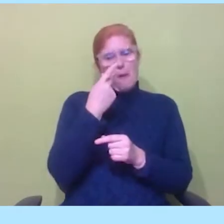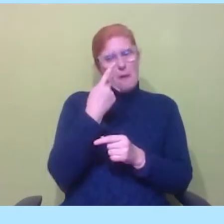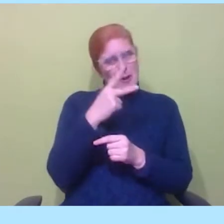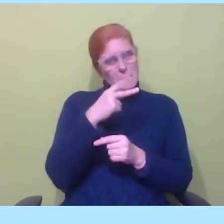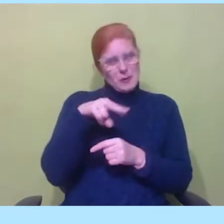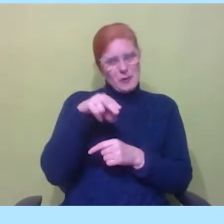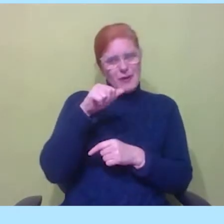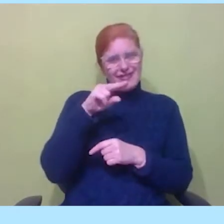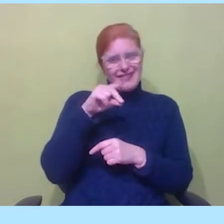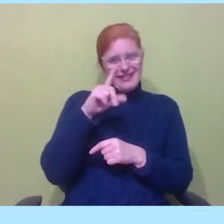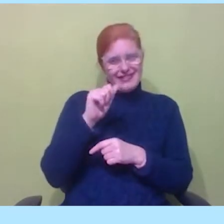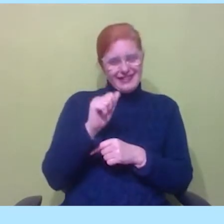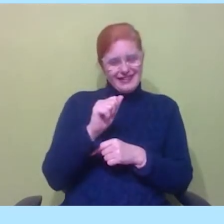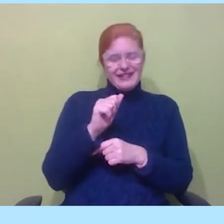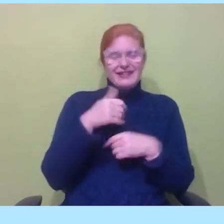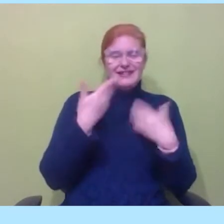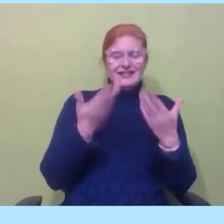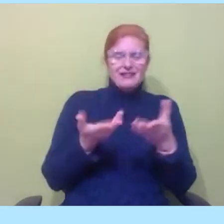Olha só,